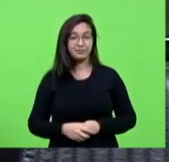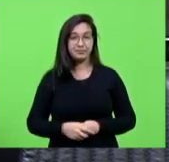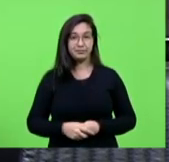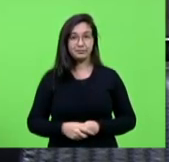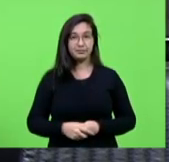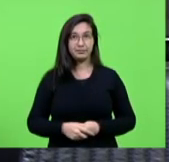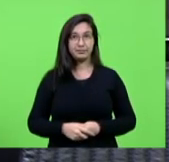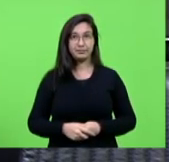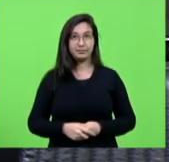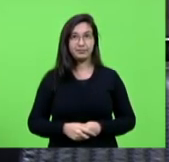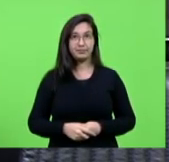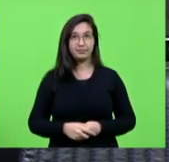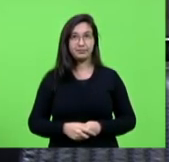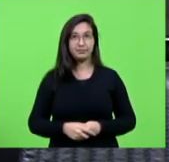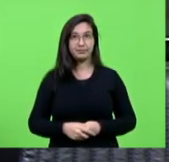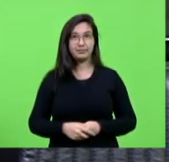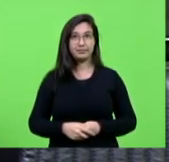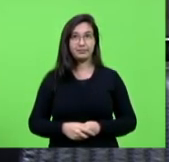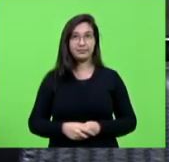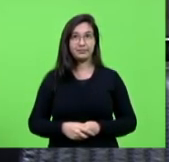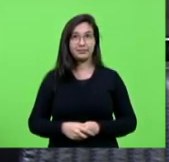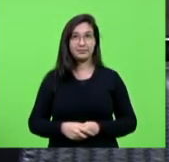Foi pessoal isso aí.